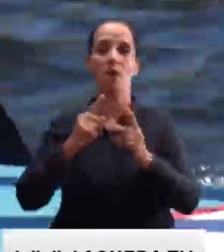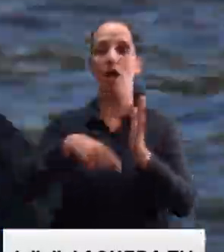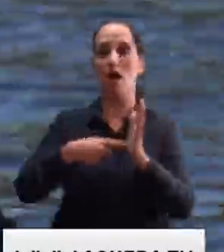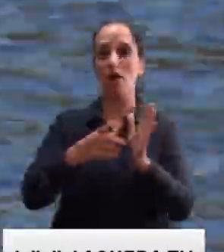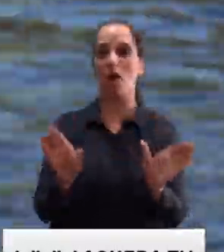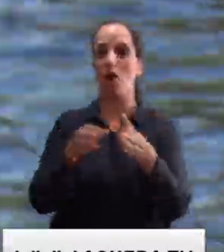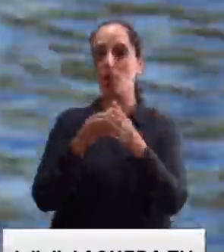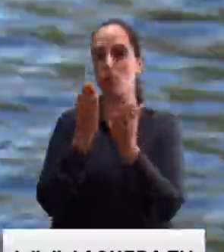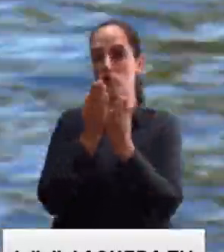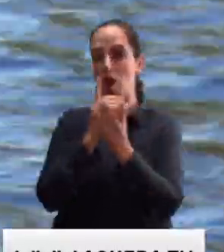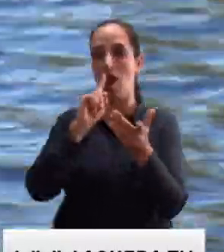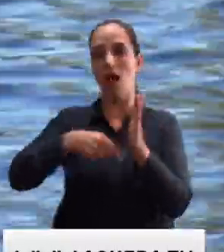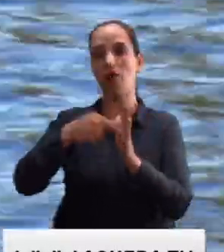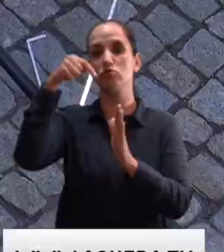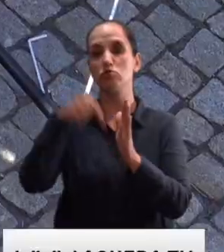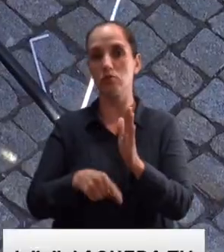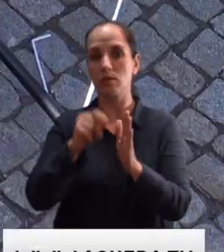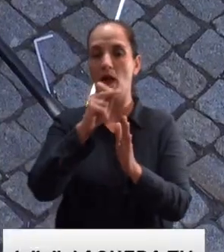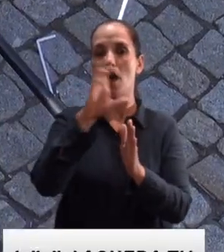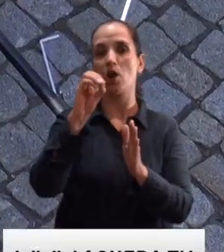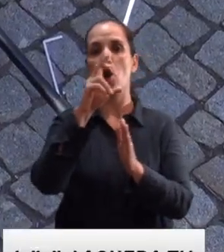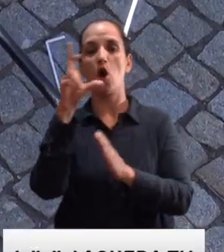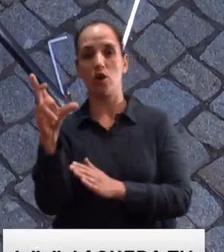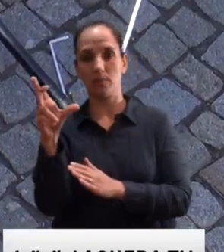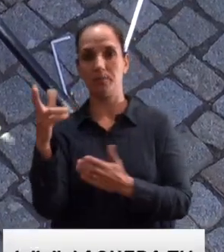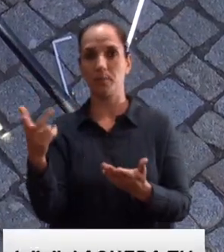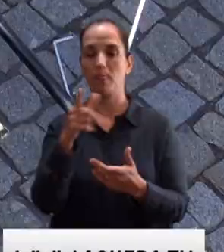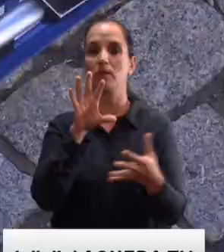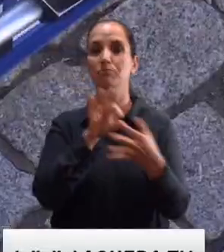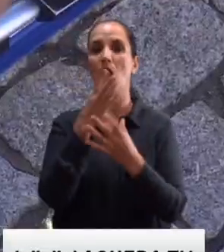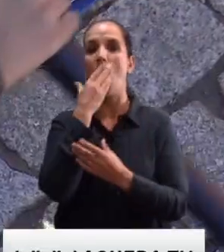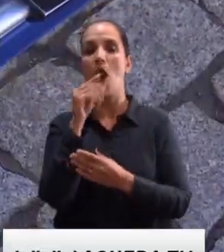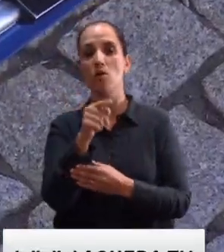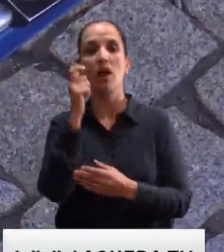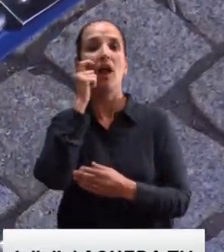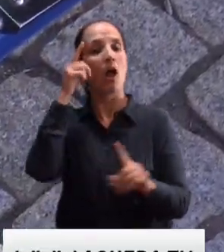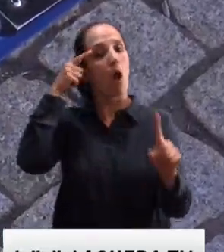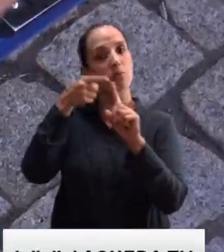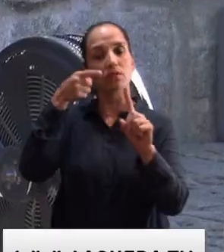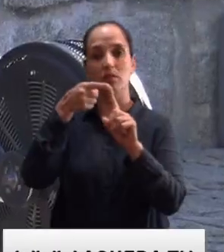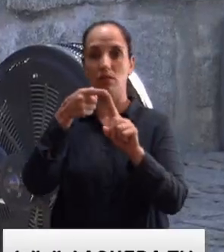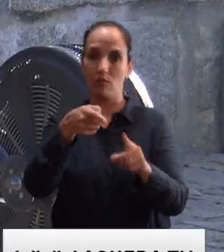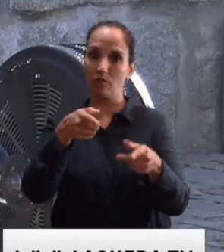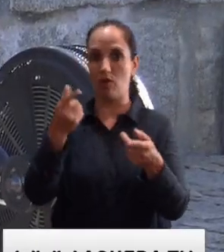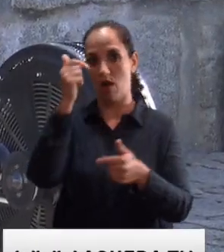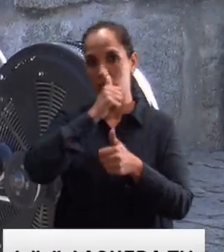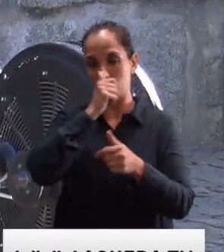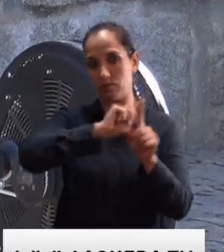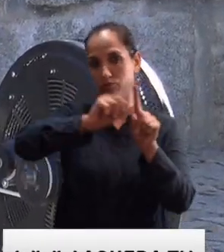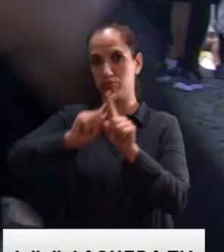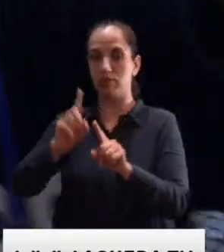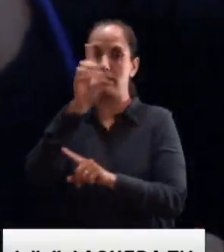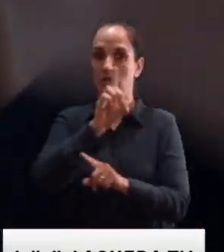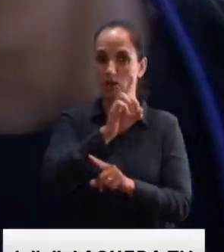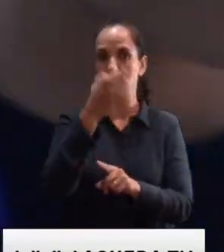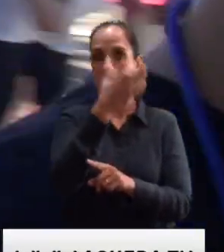município de Águeda com o Agrupamento de Escolas da Águeda Sul e a ARCOR. Entre os alunos, para quem isto é dirigido mais, é